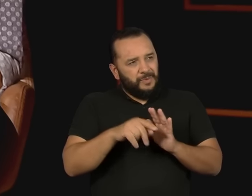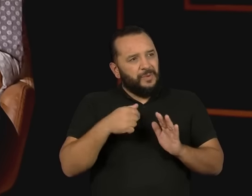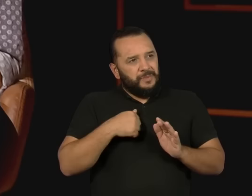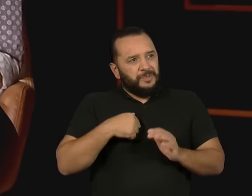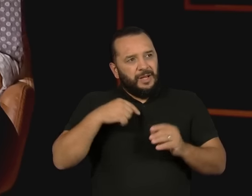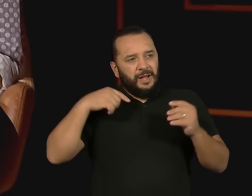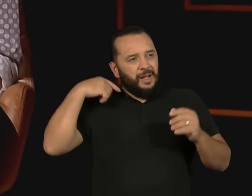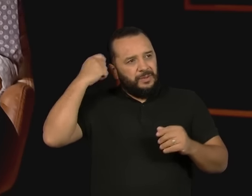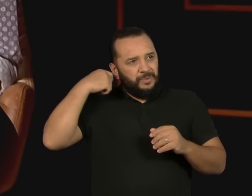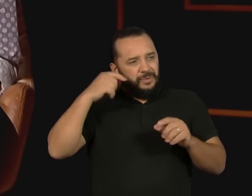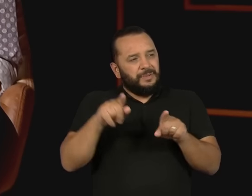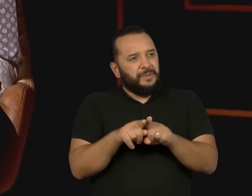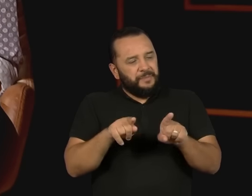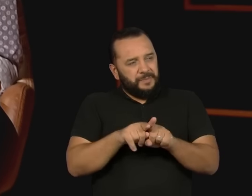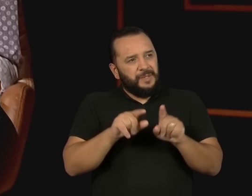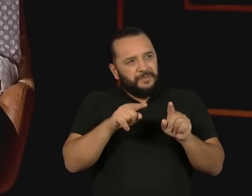Foi.